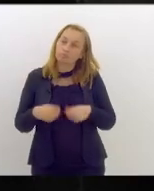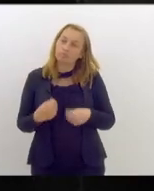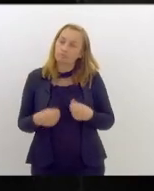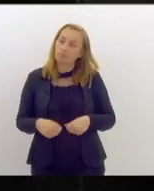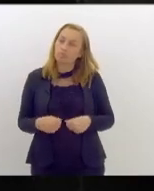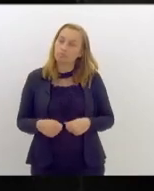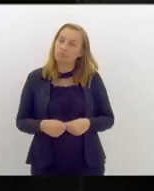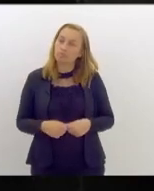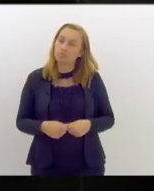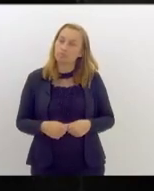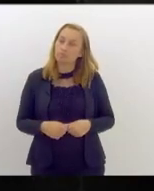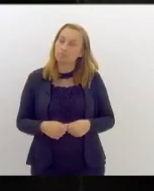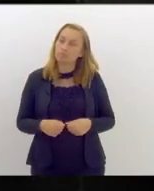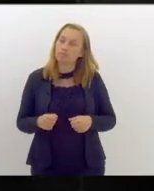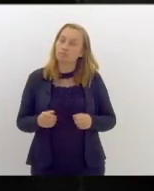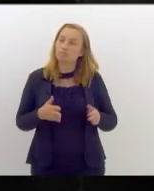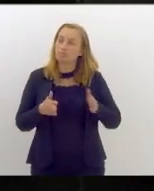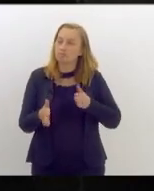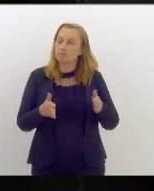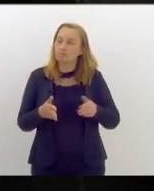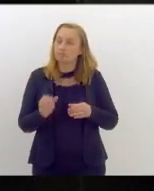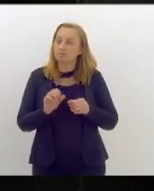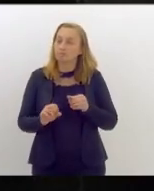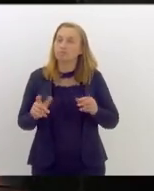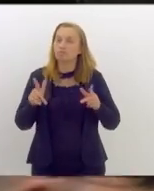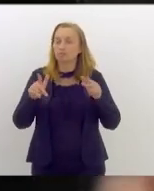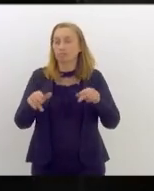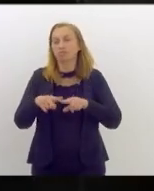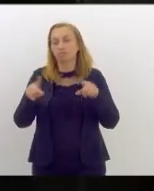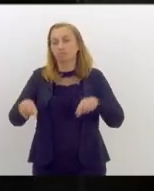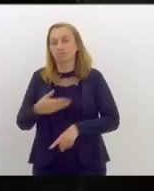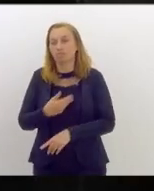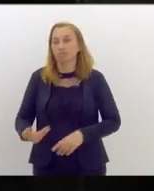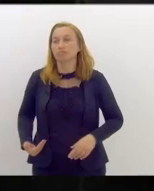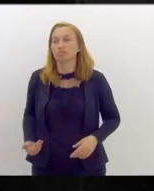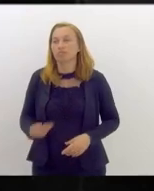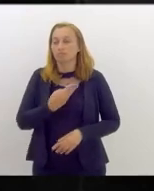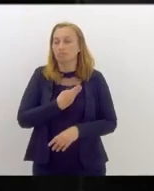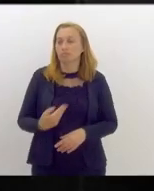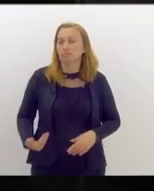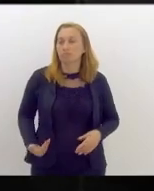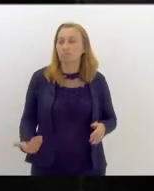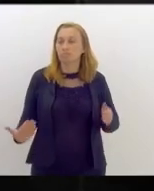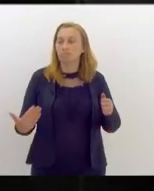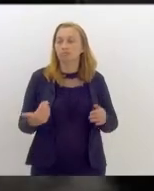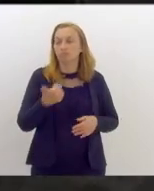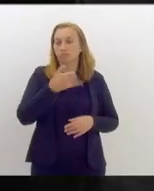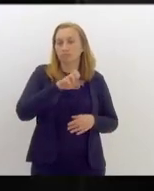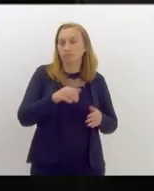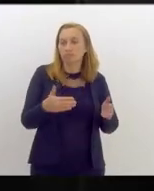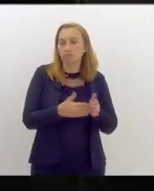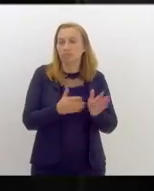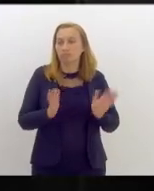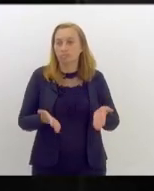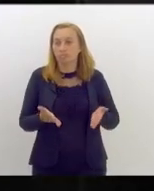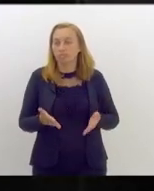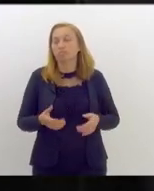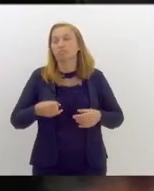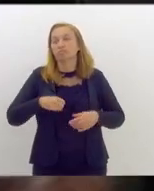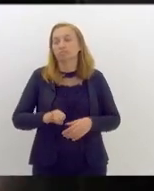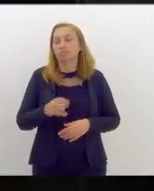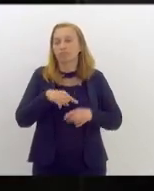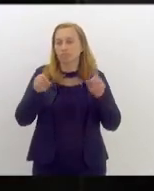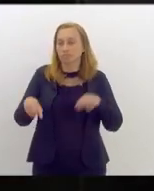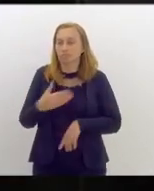se for o caso no mesmo período que se conteu ao servidor por que que vai acontecer o governador de 15 para cá seu servidor só concedeu de Setembro